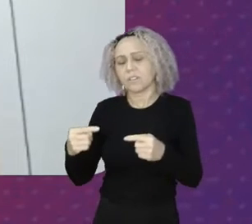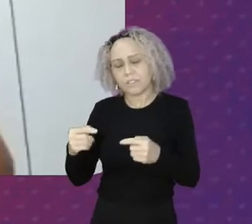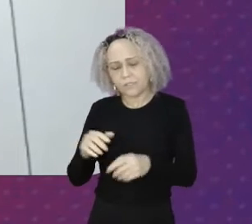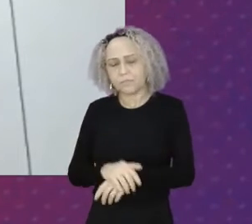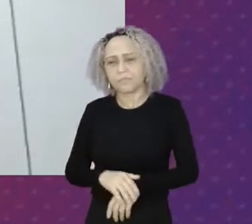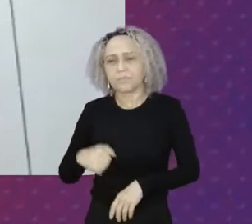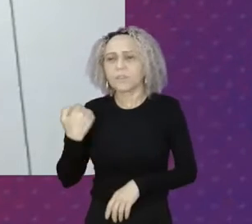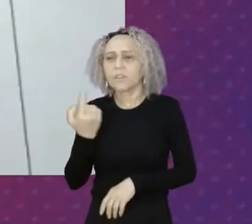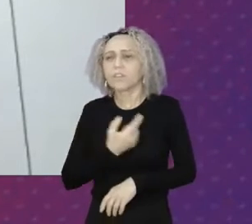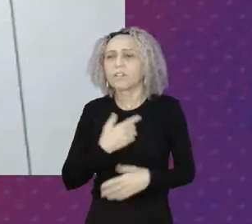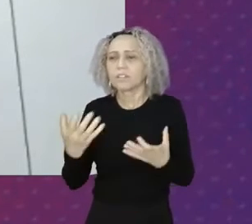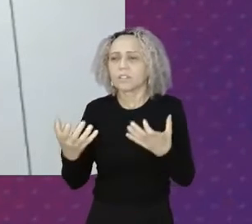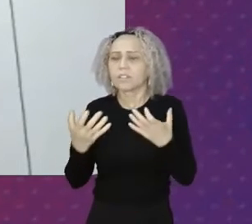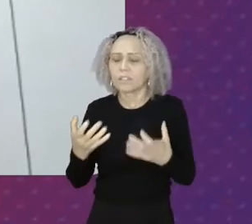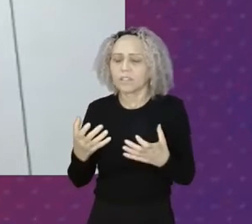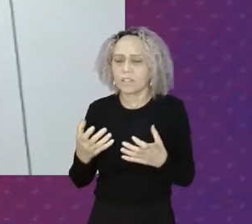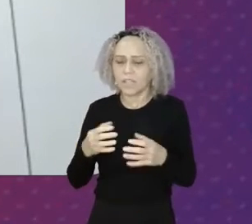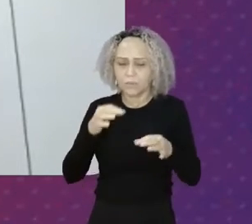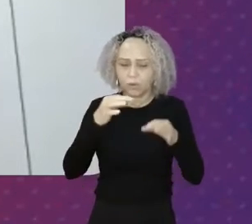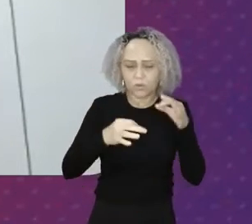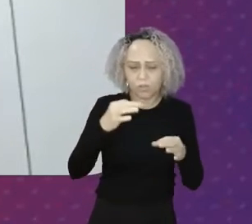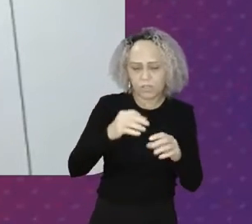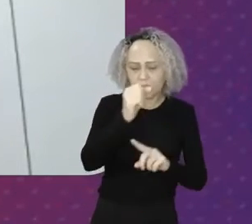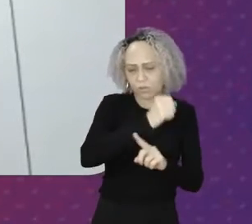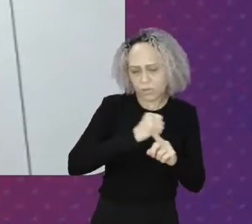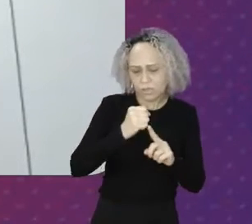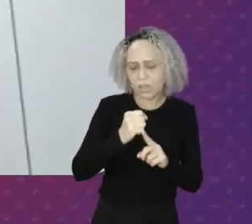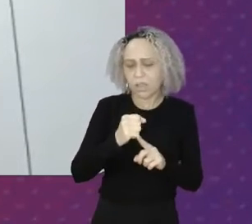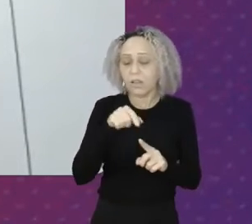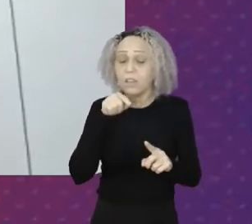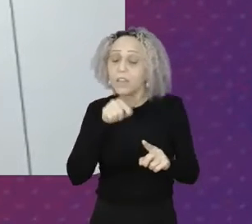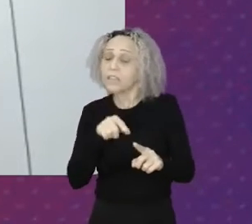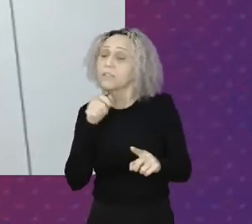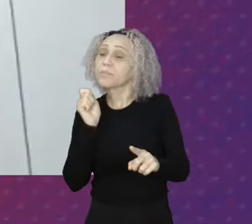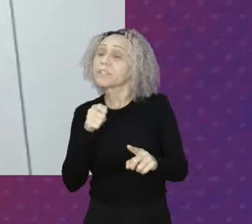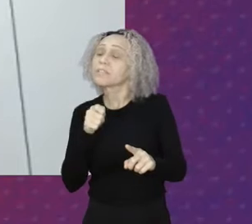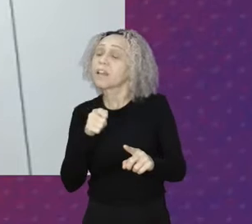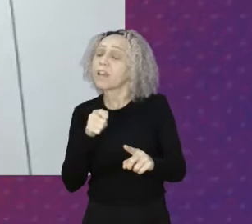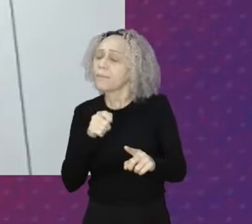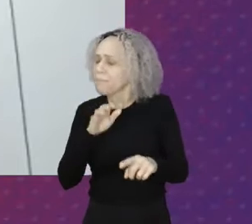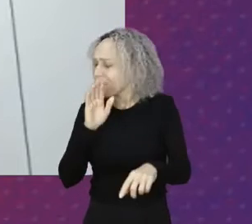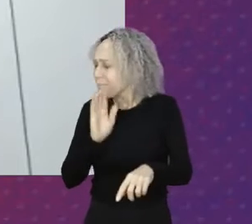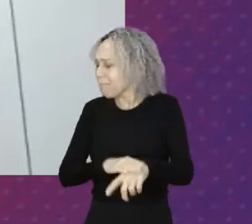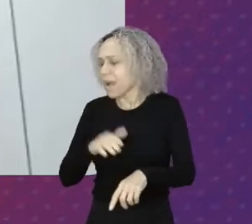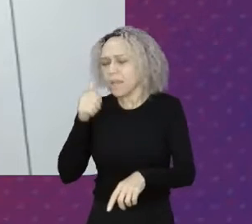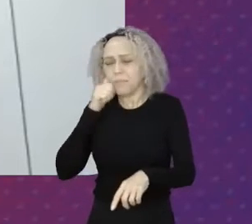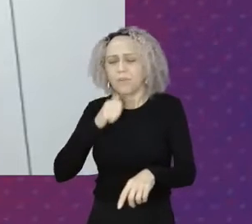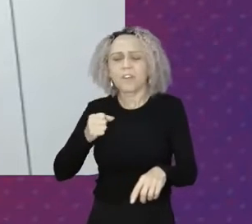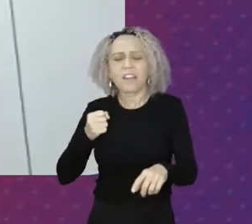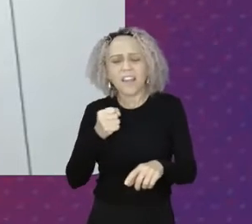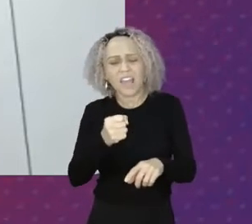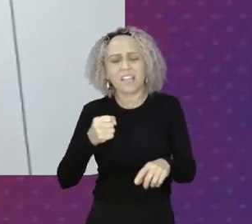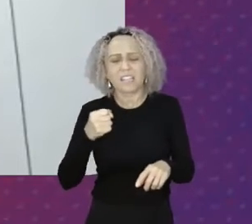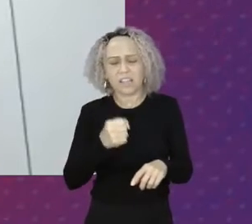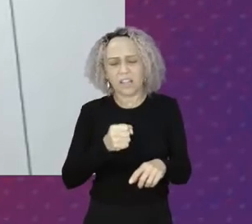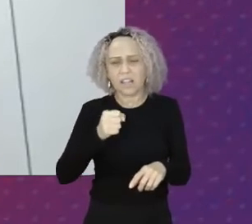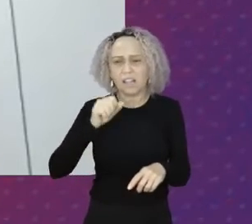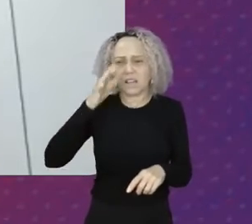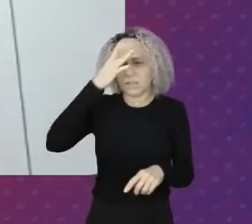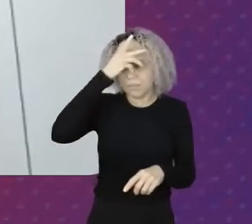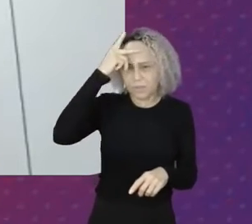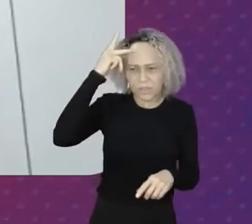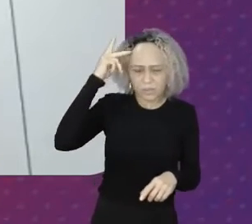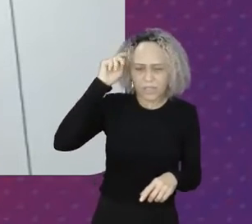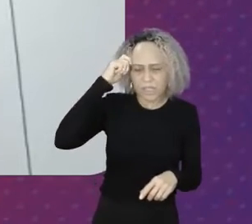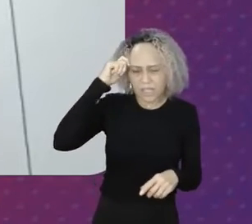gente quer justiça social e a gente sabe que isso só vai ser possível também com mais mulheres, com mais pessoas negras, com mais pessoas com